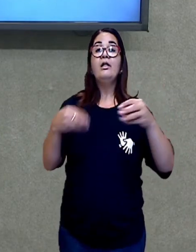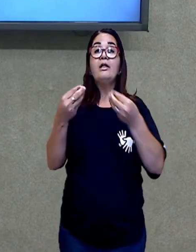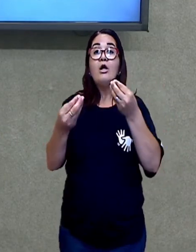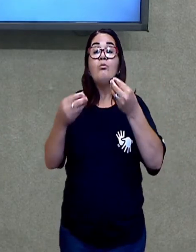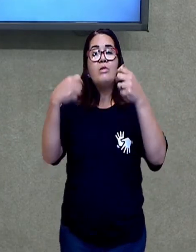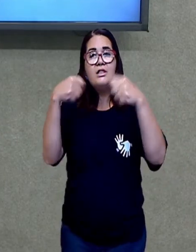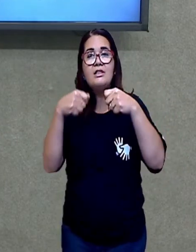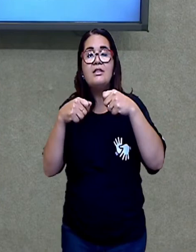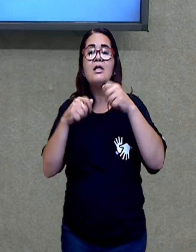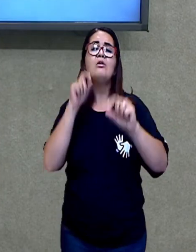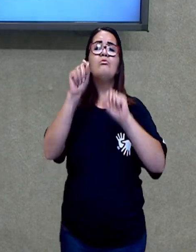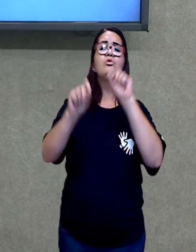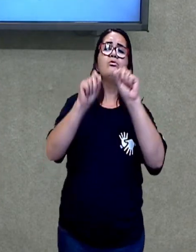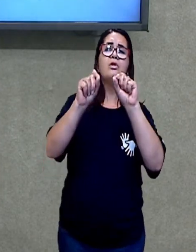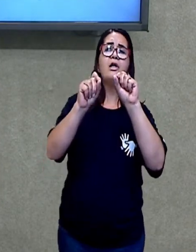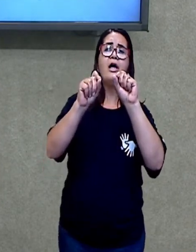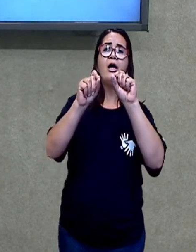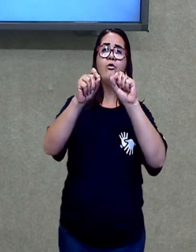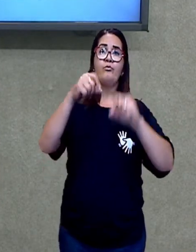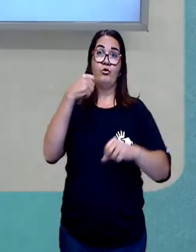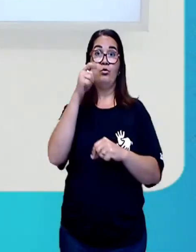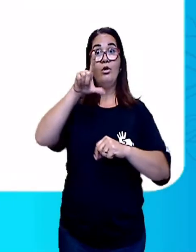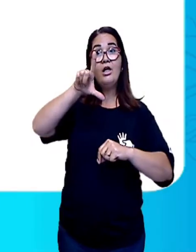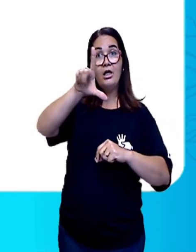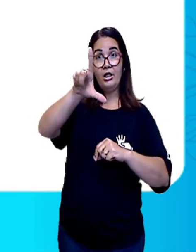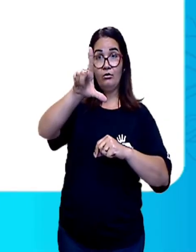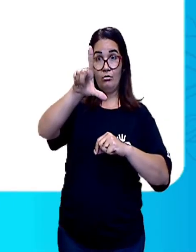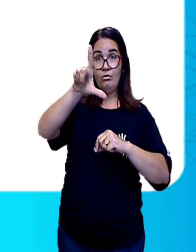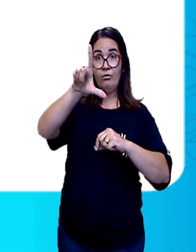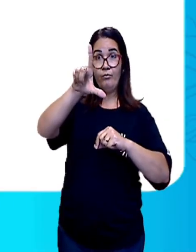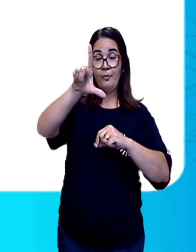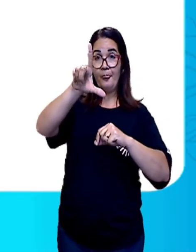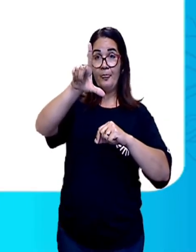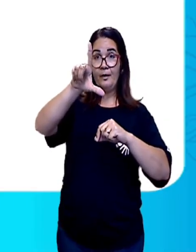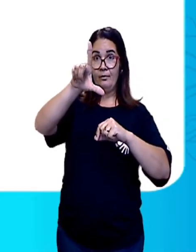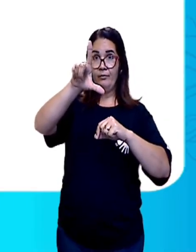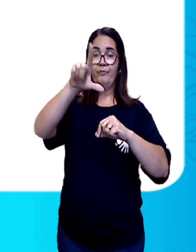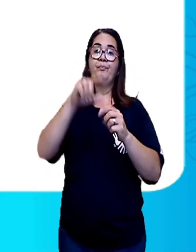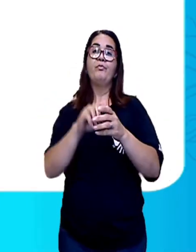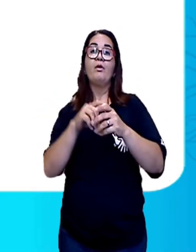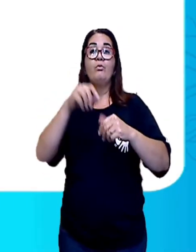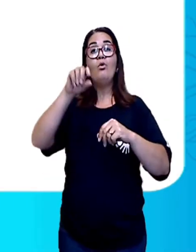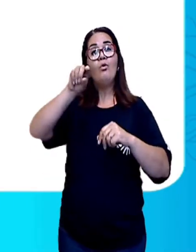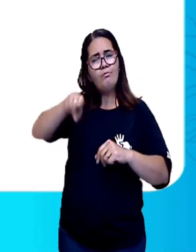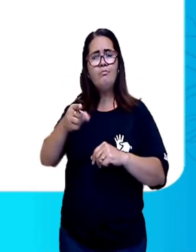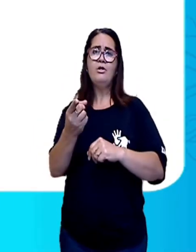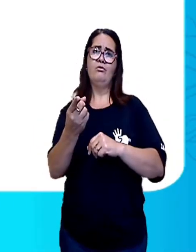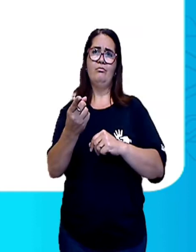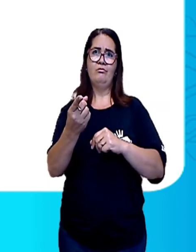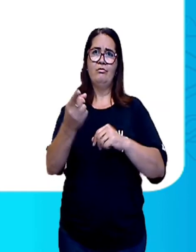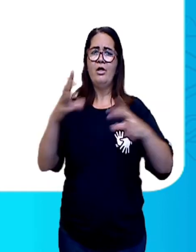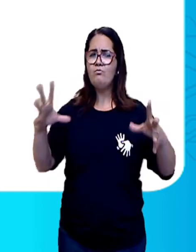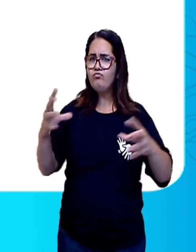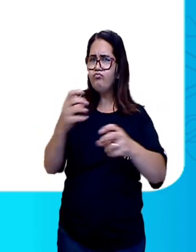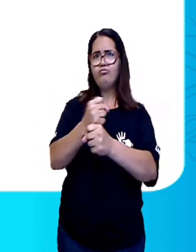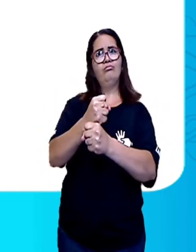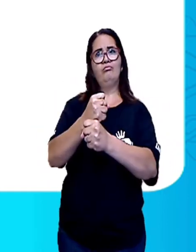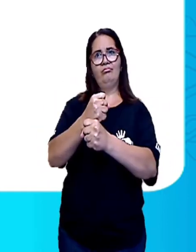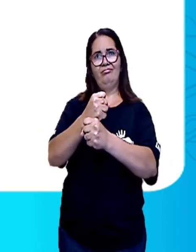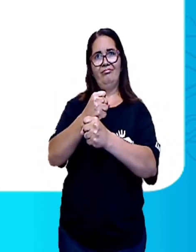por 1000. Por quê? Analise aqui comigo. Se eu multiplicar 10 vezes 10,